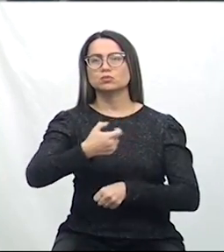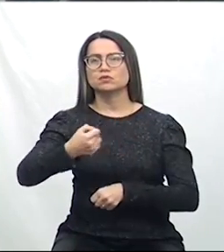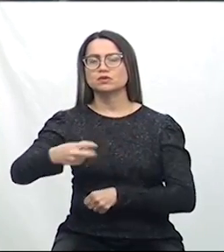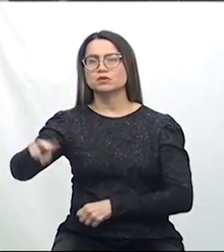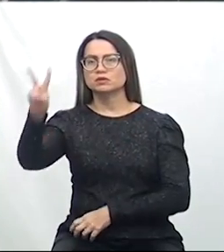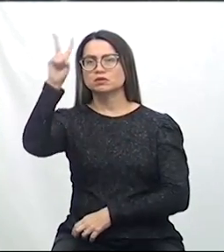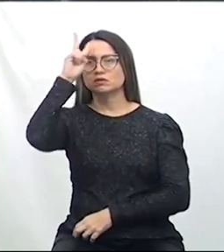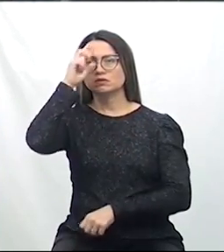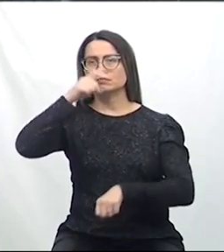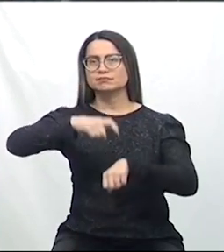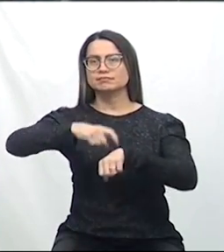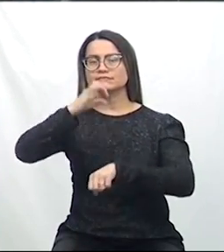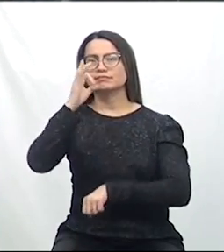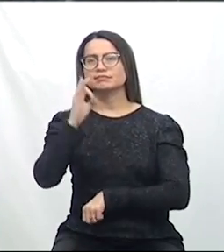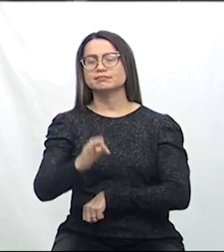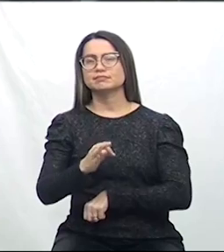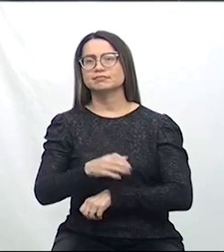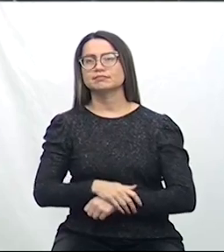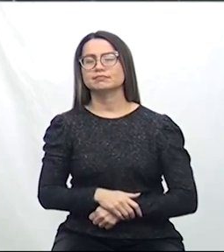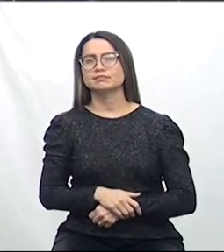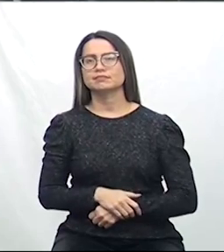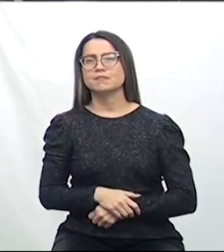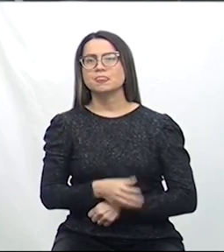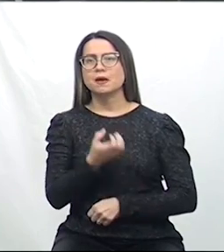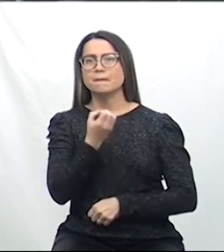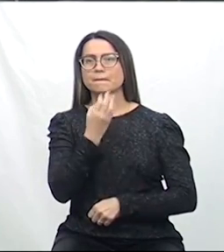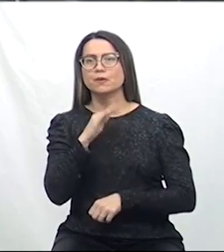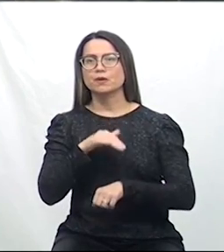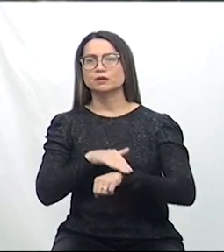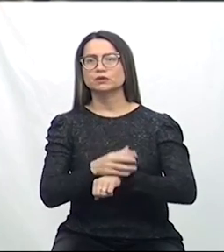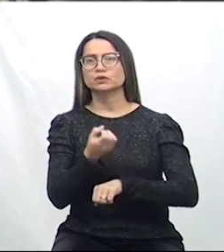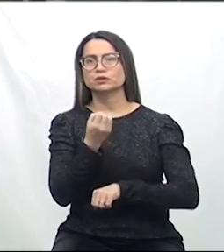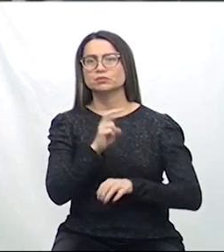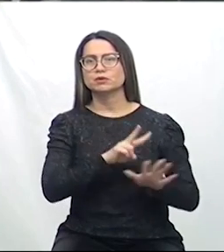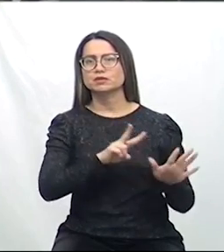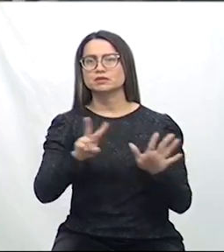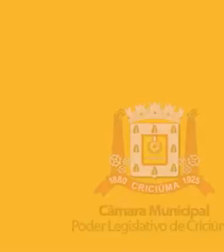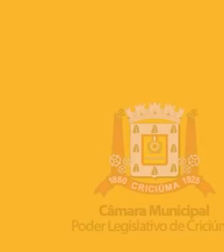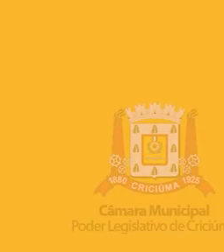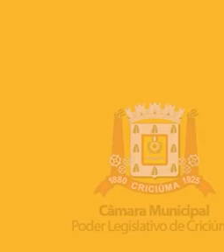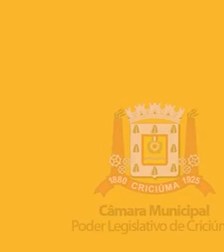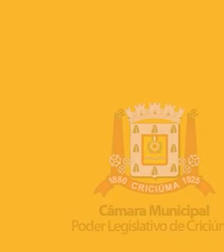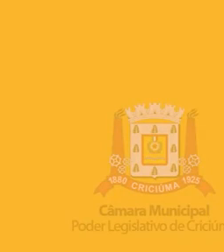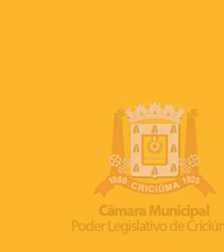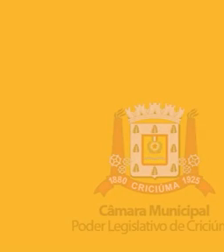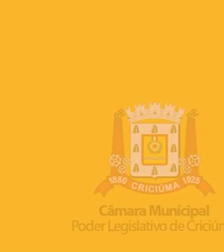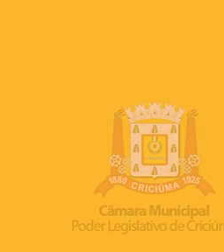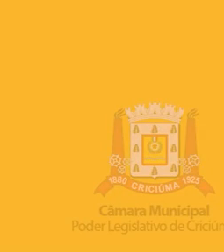segunda-feira, em horário regimental. Boa noite e boa semana a todos.